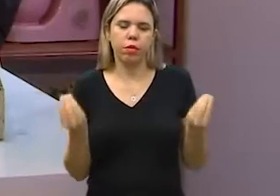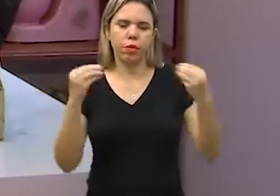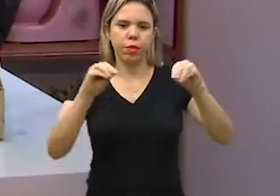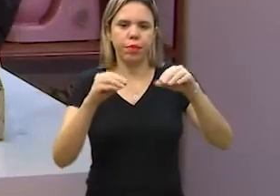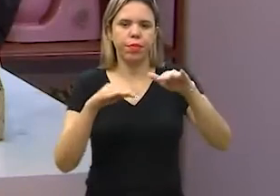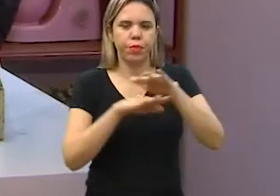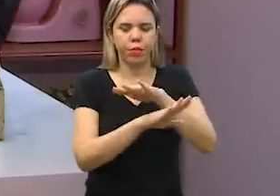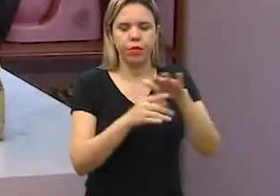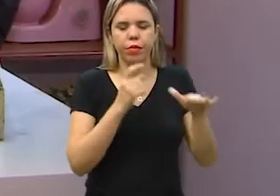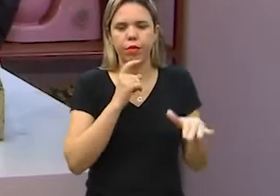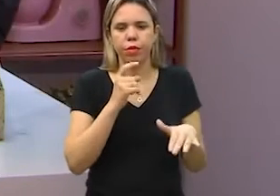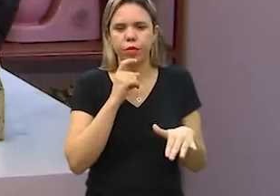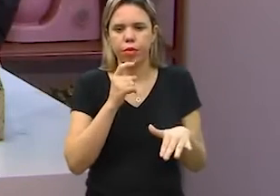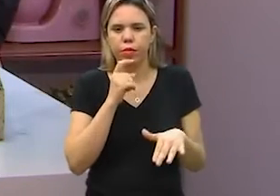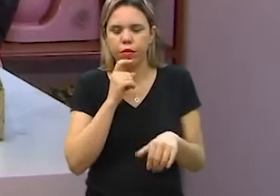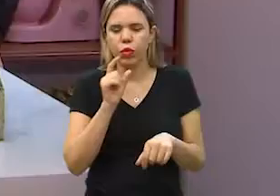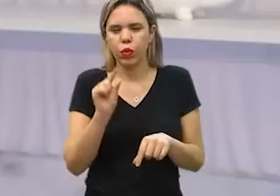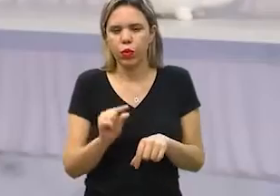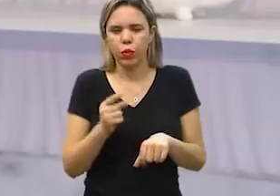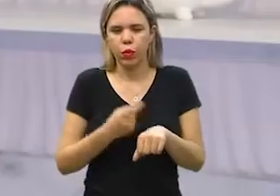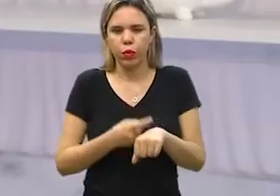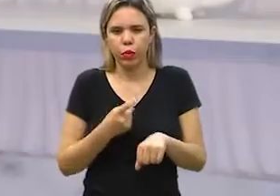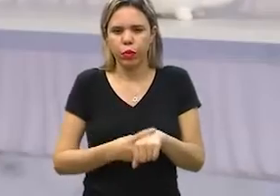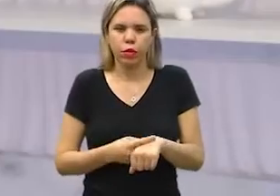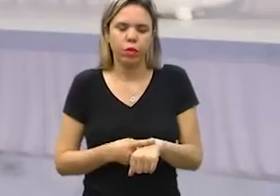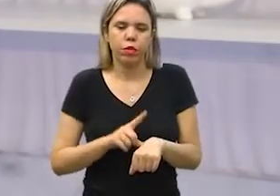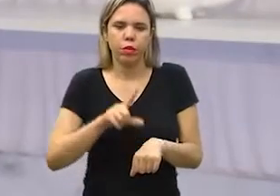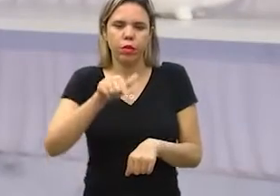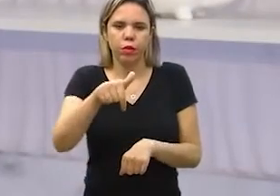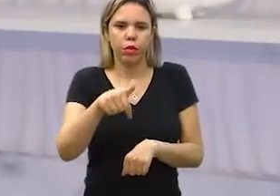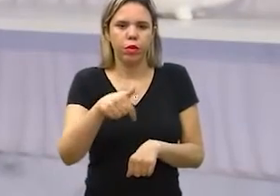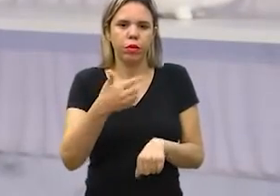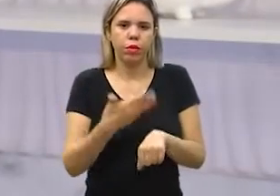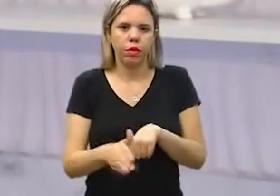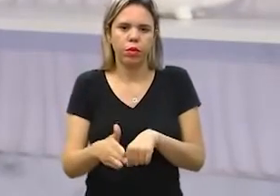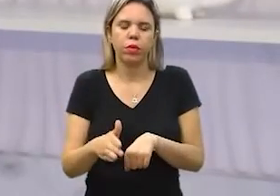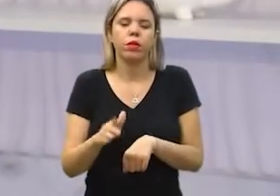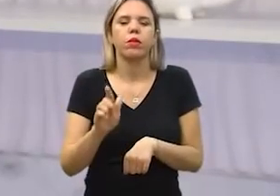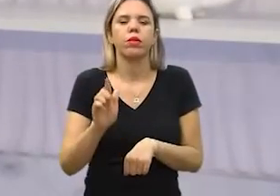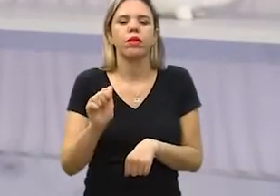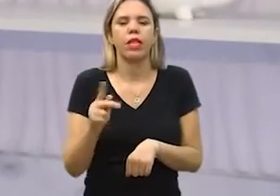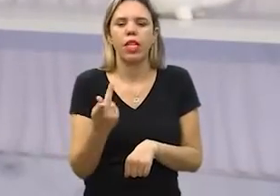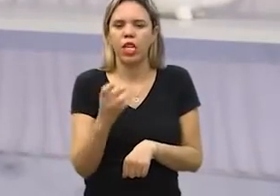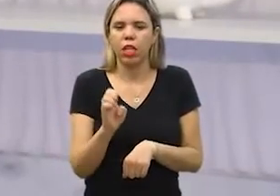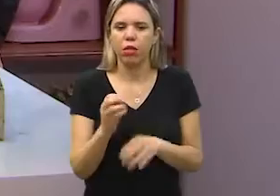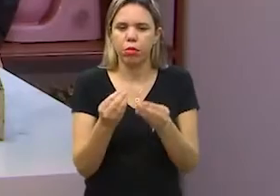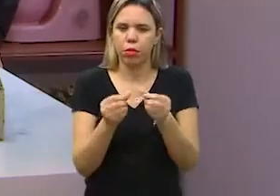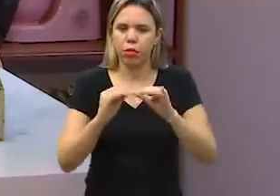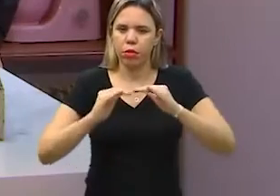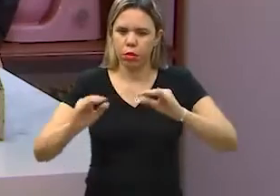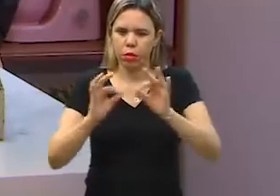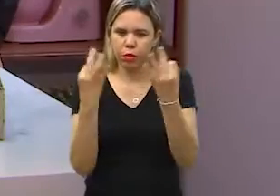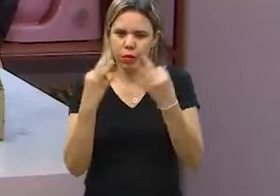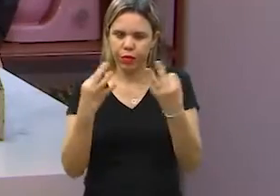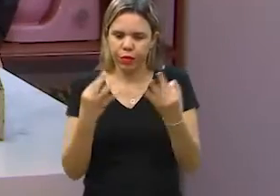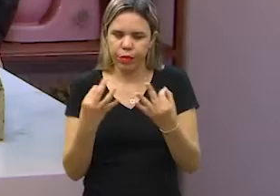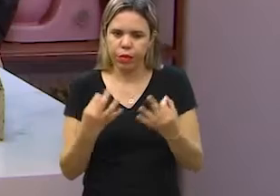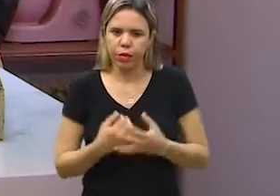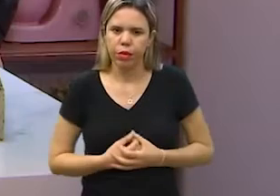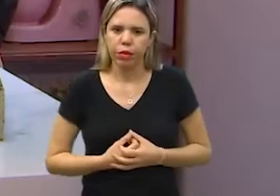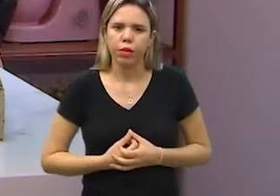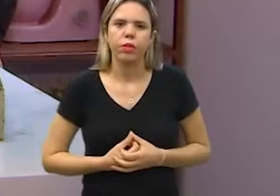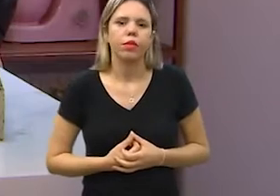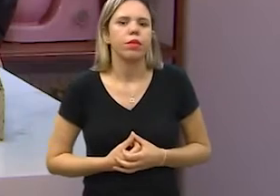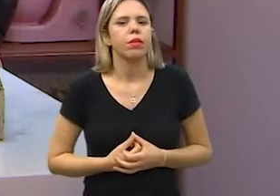na geladeira para que ele crie uma consistência, para depois a gente aplicar a ganache e ela não descer. Então, vai ficar a camada perfeitinha. Entendi.